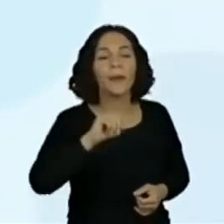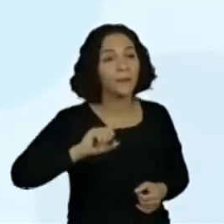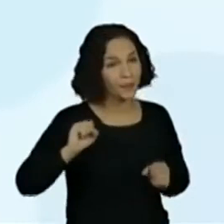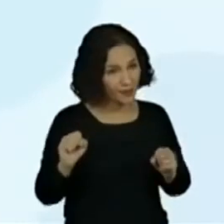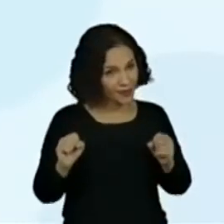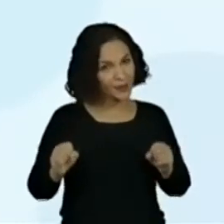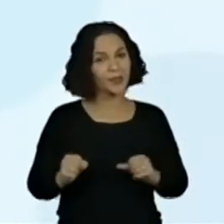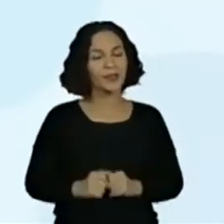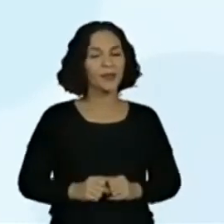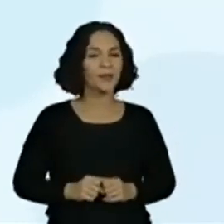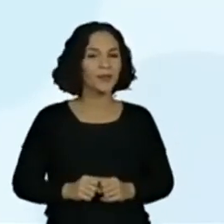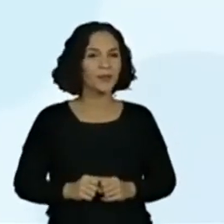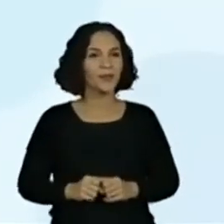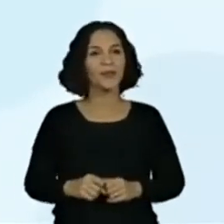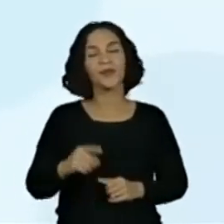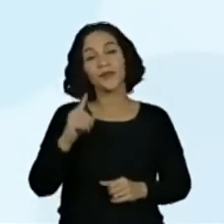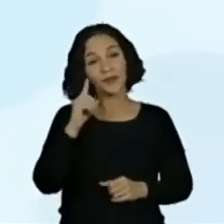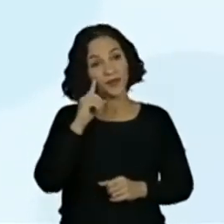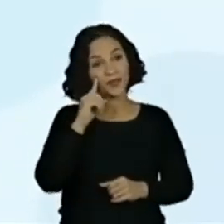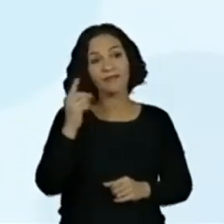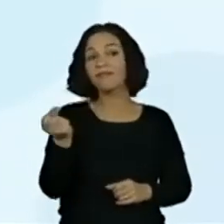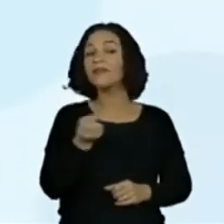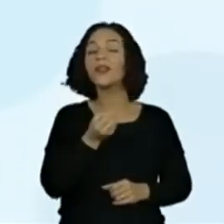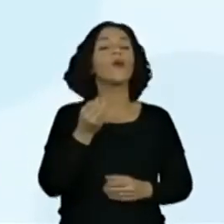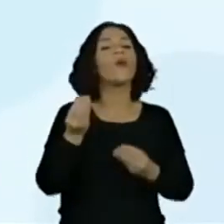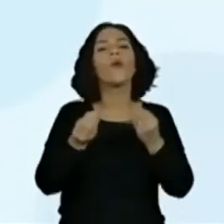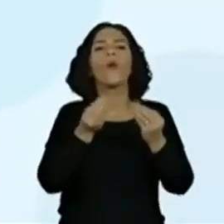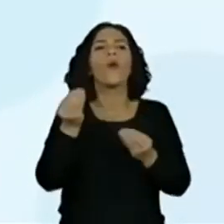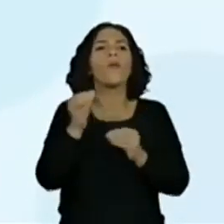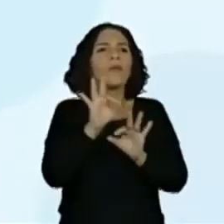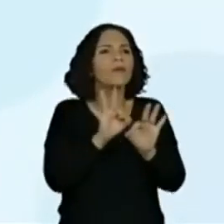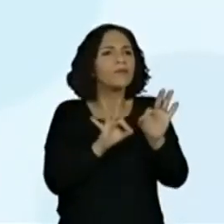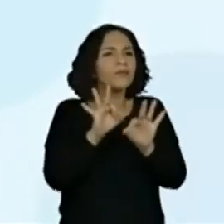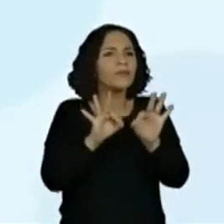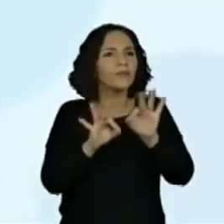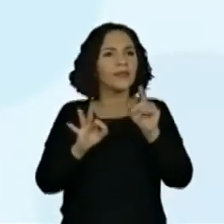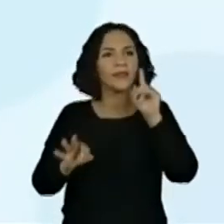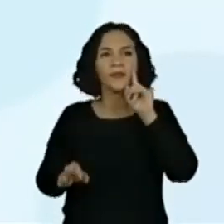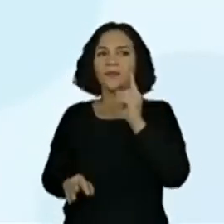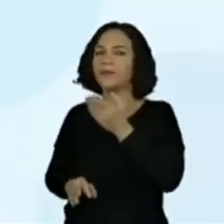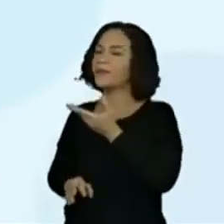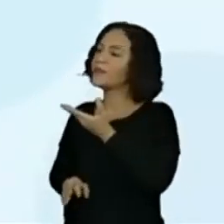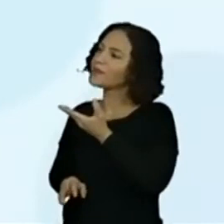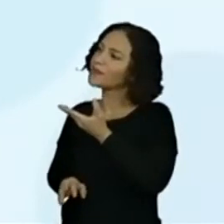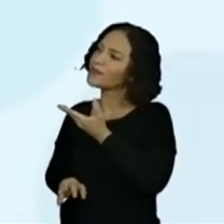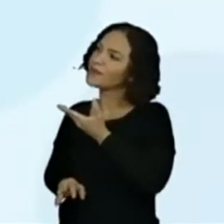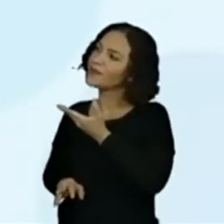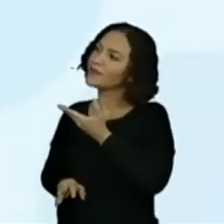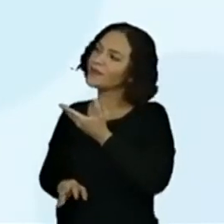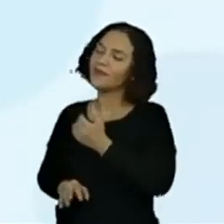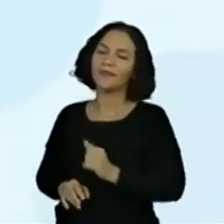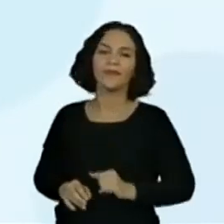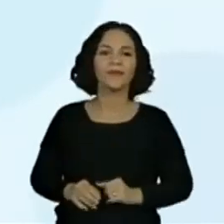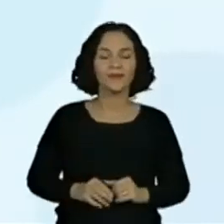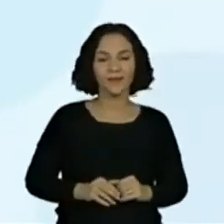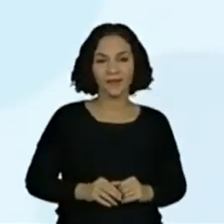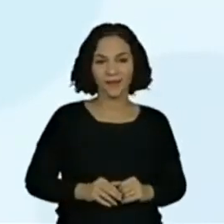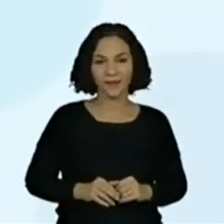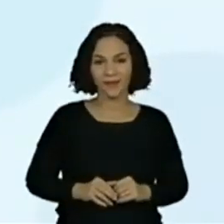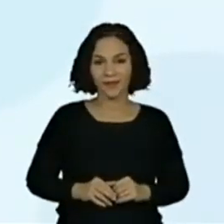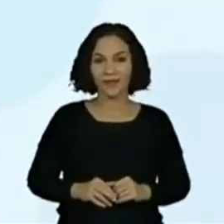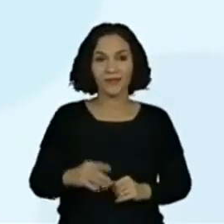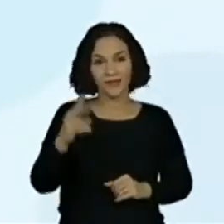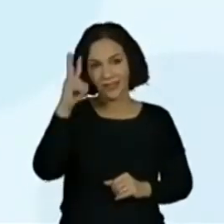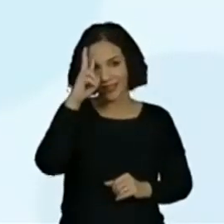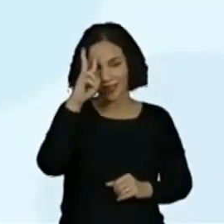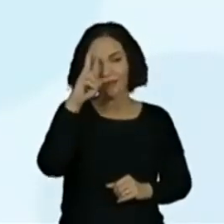contem aí, observe como estão organizadas estas coleções. Lembra daquela questão que a gente sempre prioriza lá